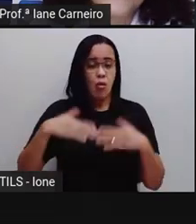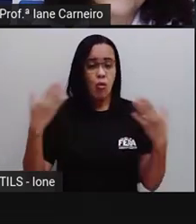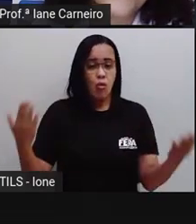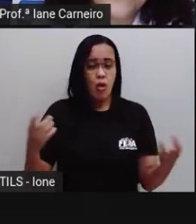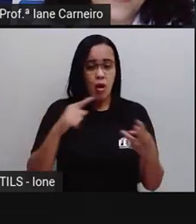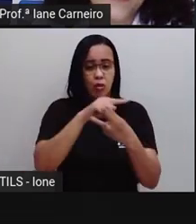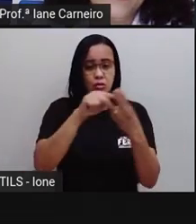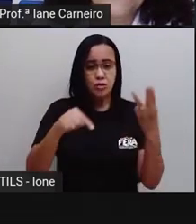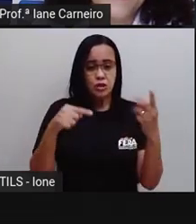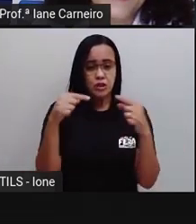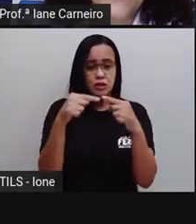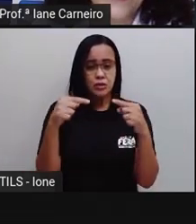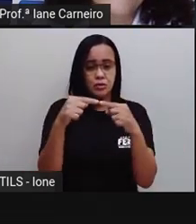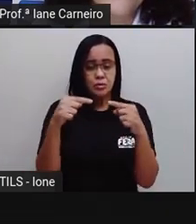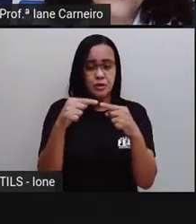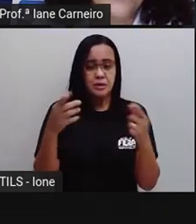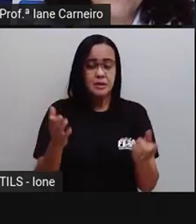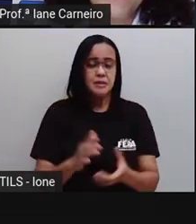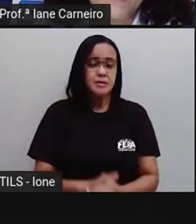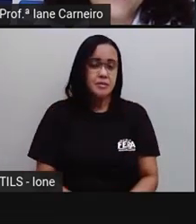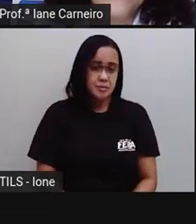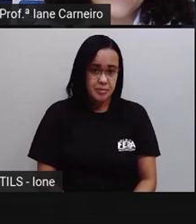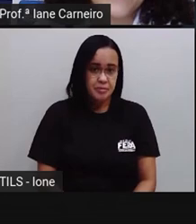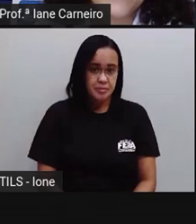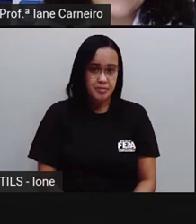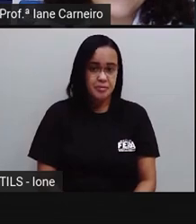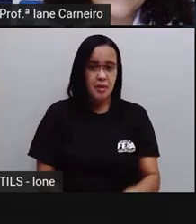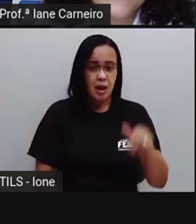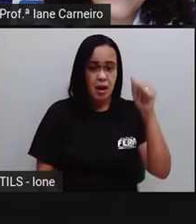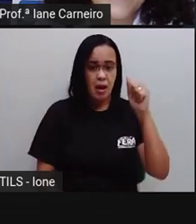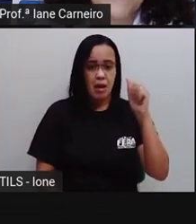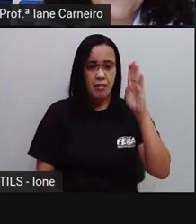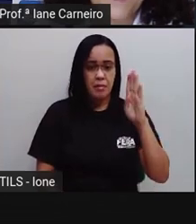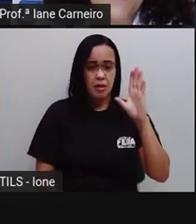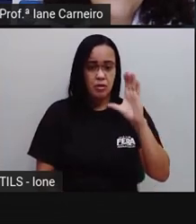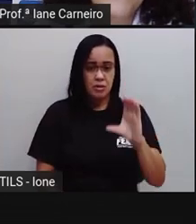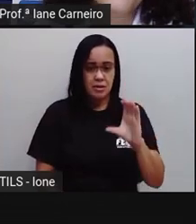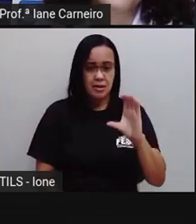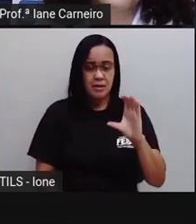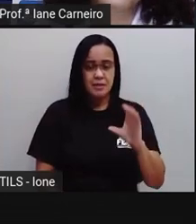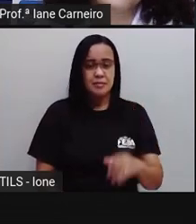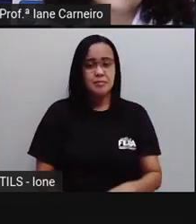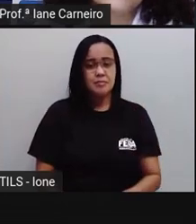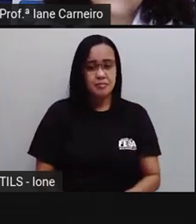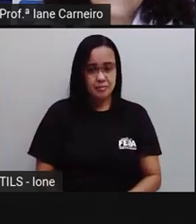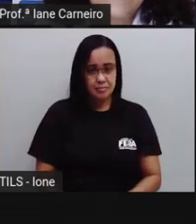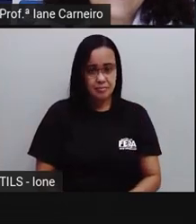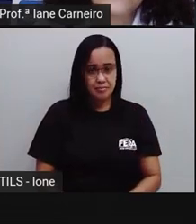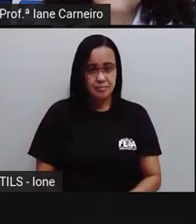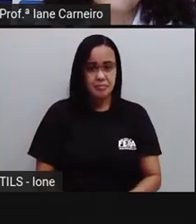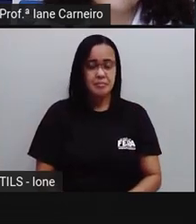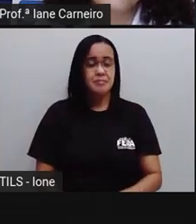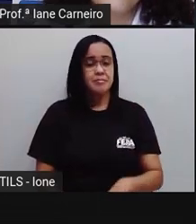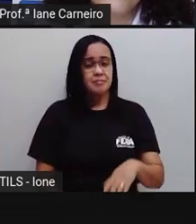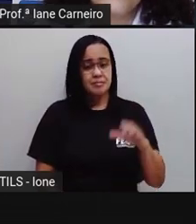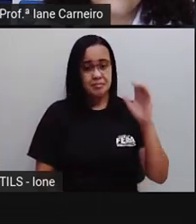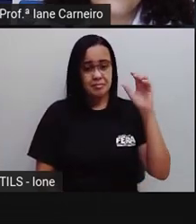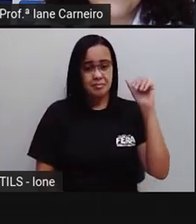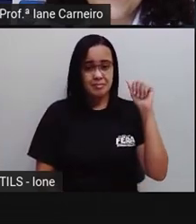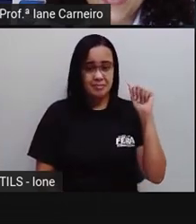escritório é camelo cachorro papagaio né é a palavra um